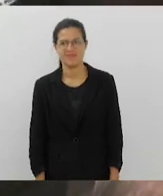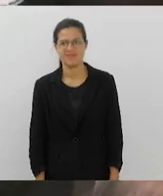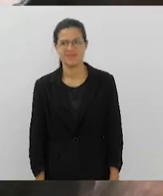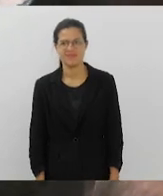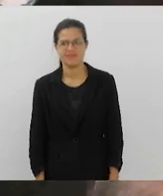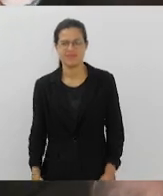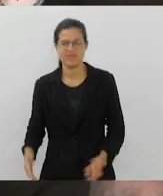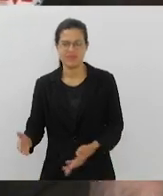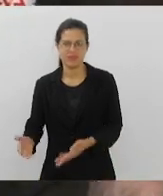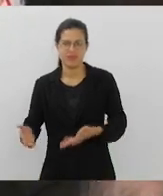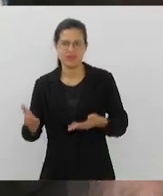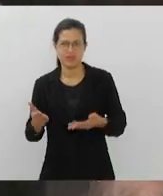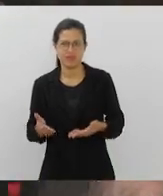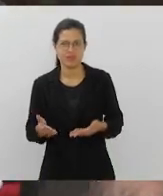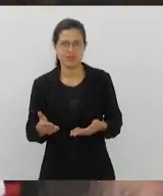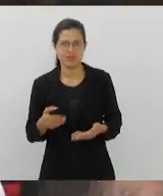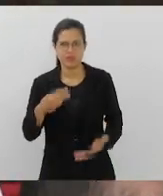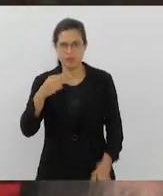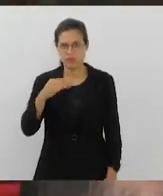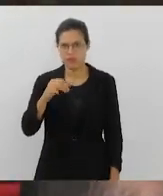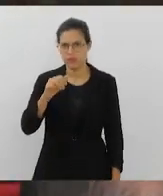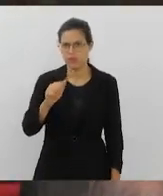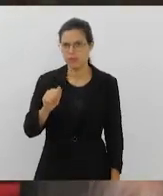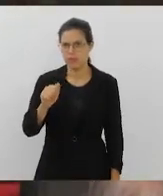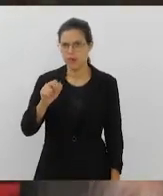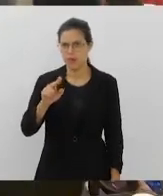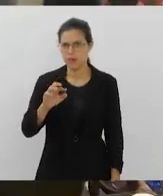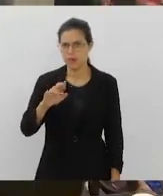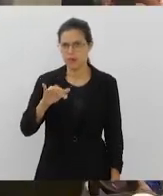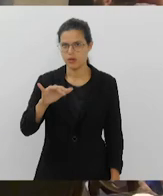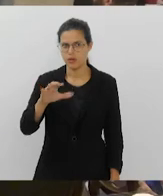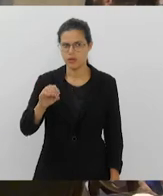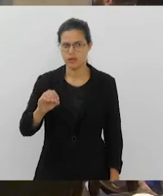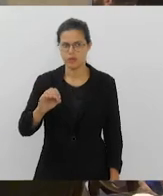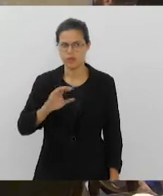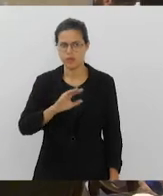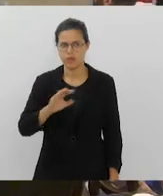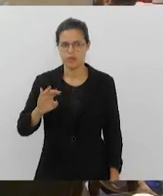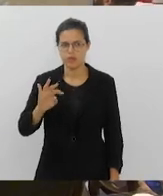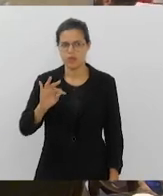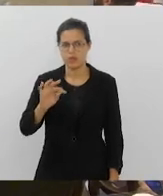Convidamos o senhor Maurício Tenório Cavalcante.